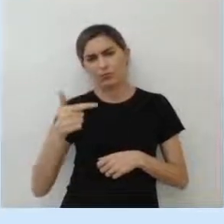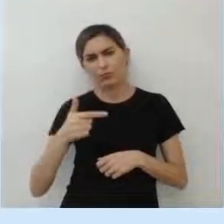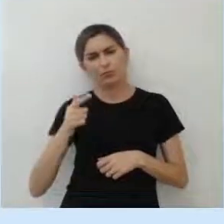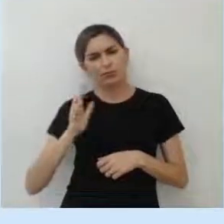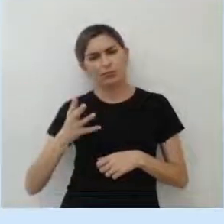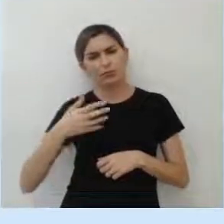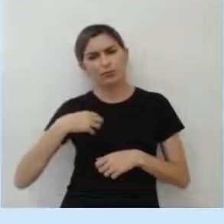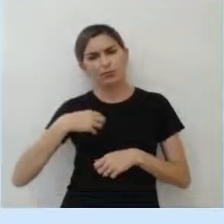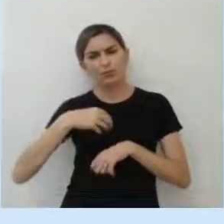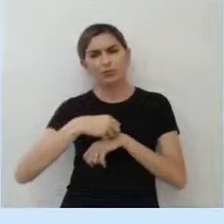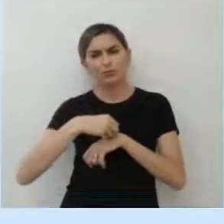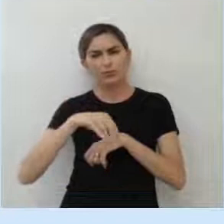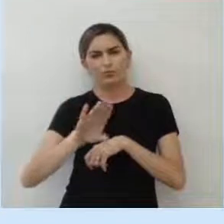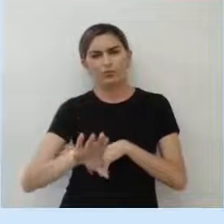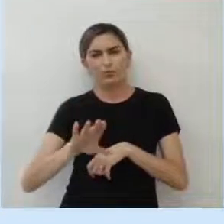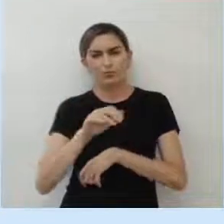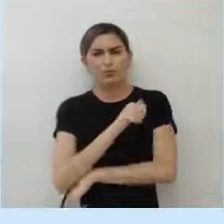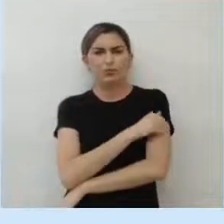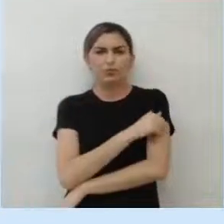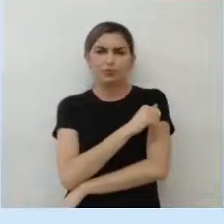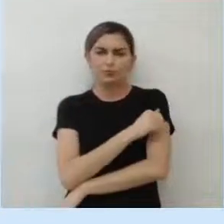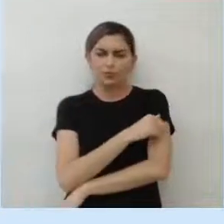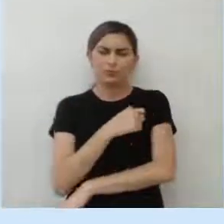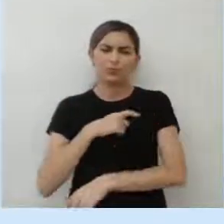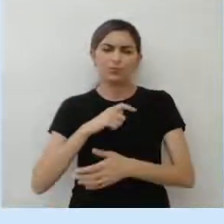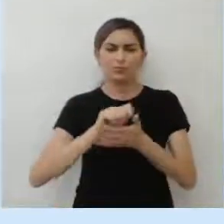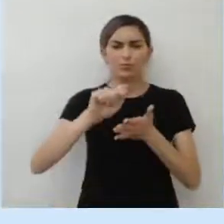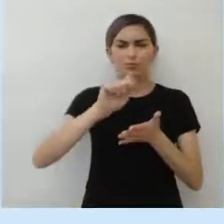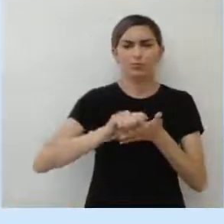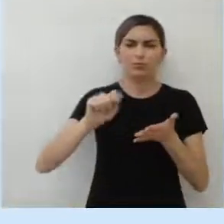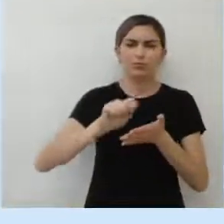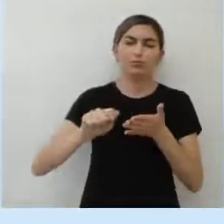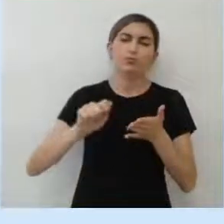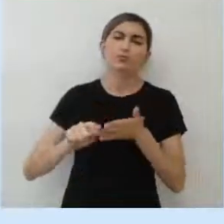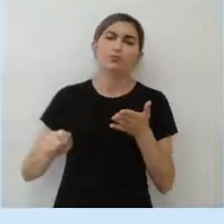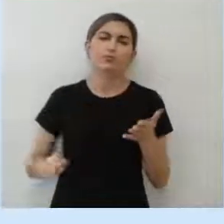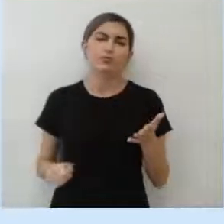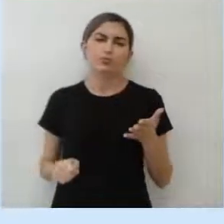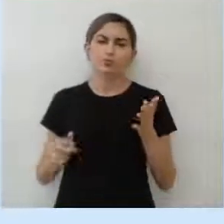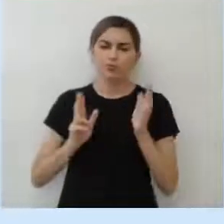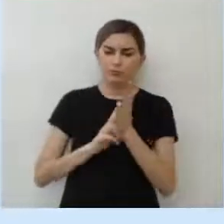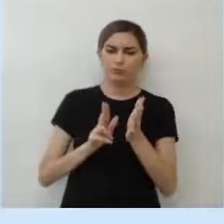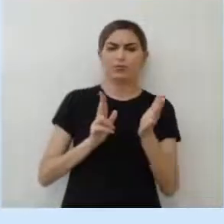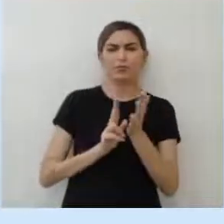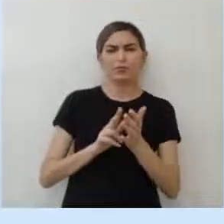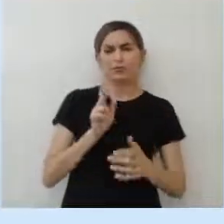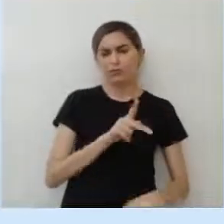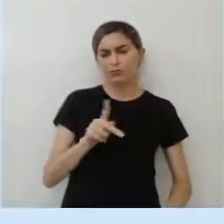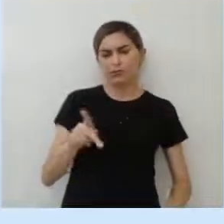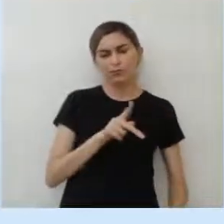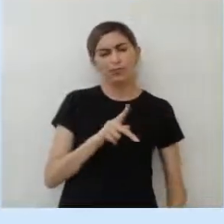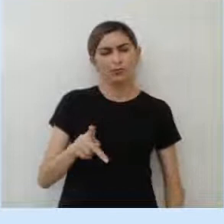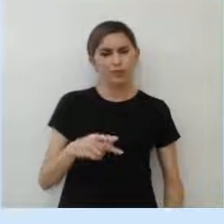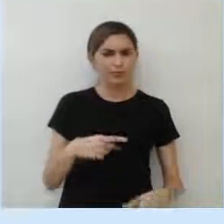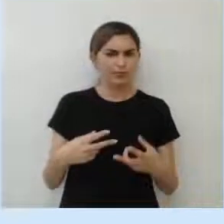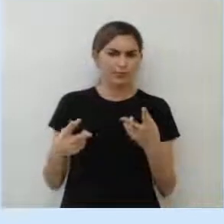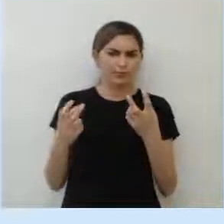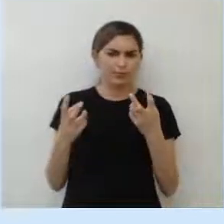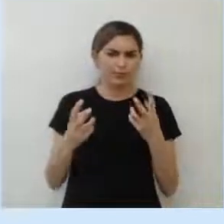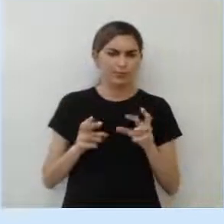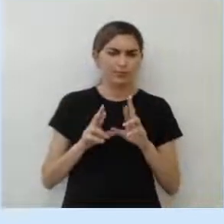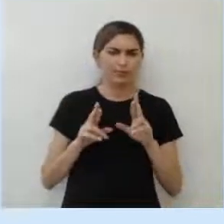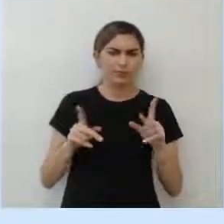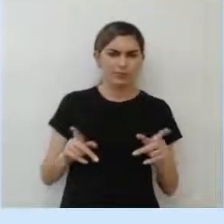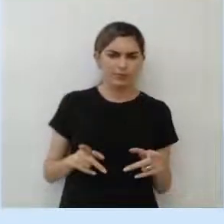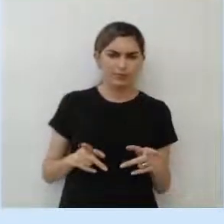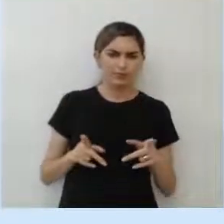digo o seguinte. Os alunos escreverão uma carta para o professor. Percebe a diferença, gente,